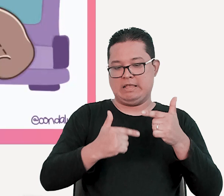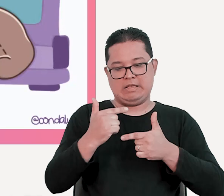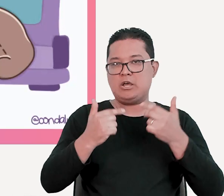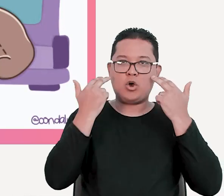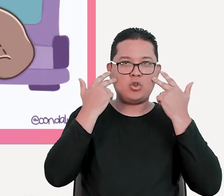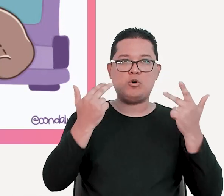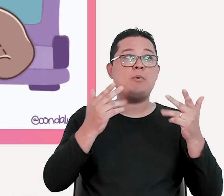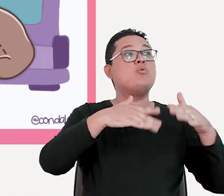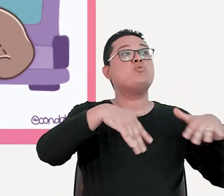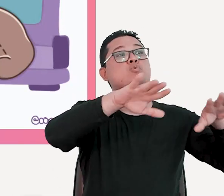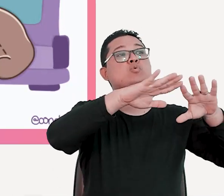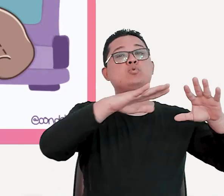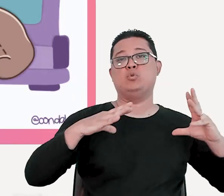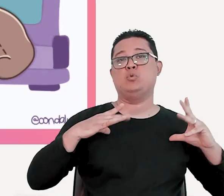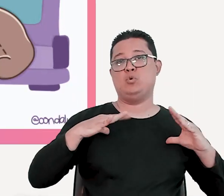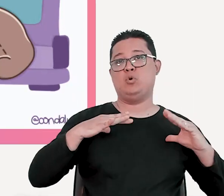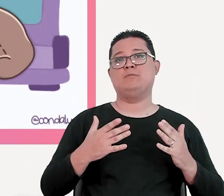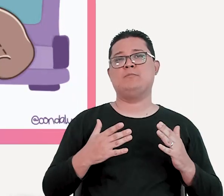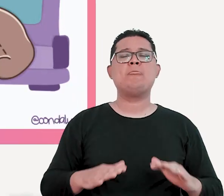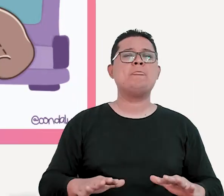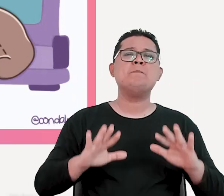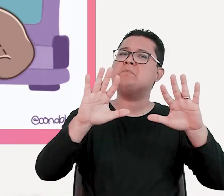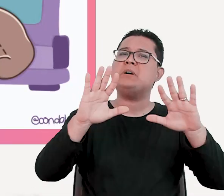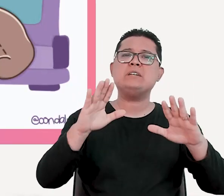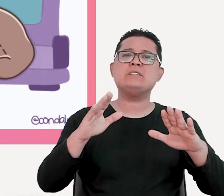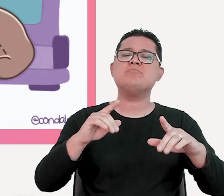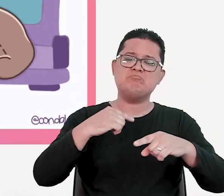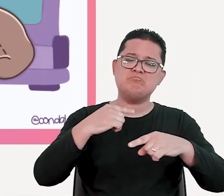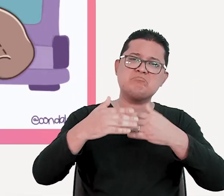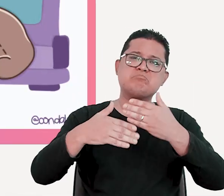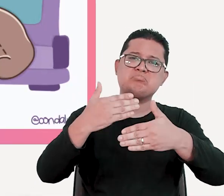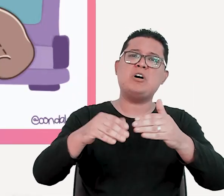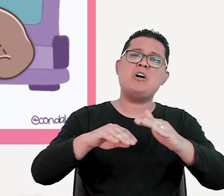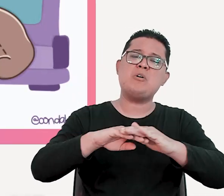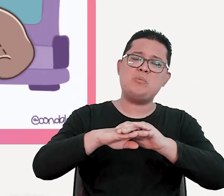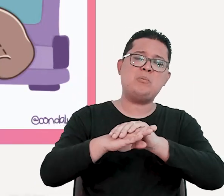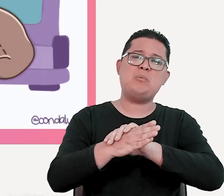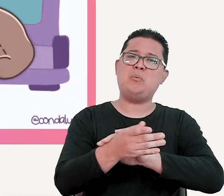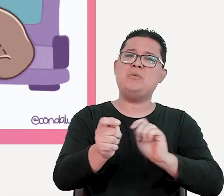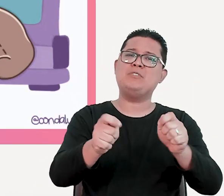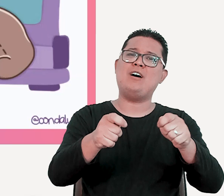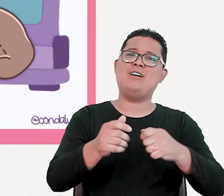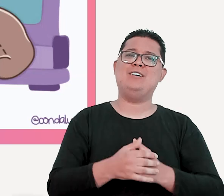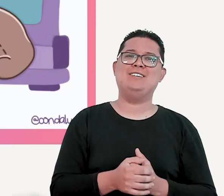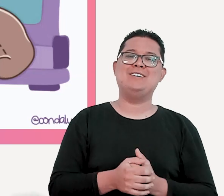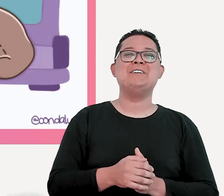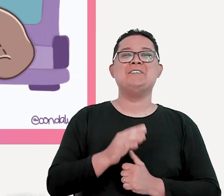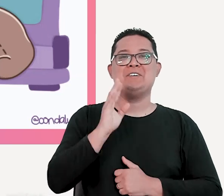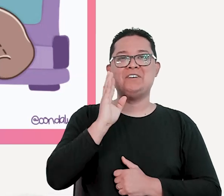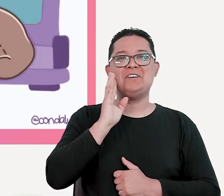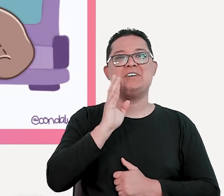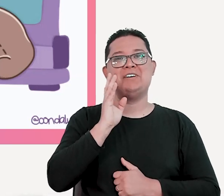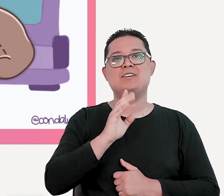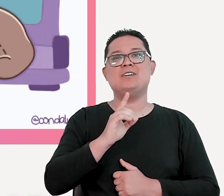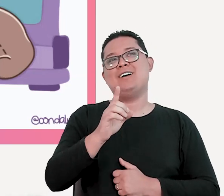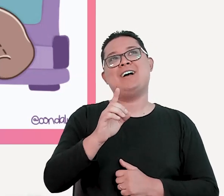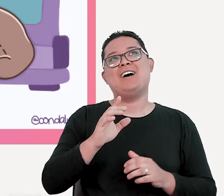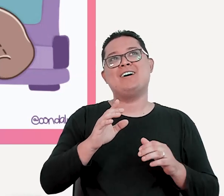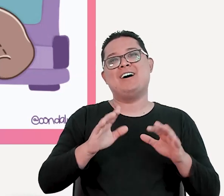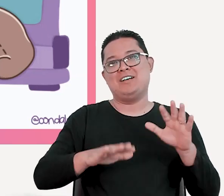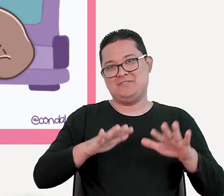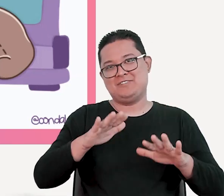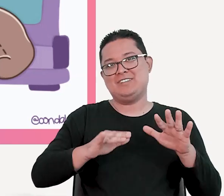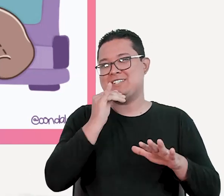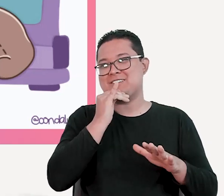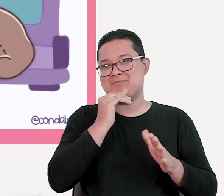e depois do primeiro ano você acostuma. E aí é muito engraçado, porque chega no começo do ano, como as pessoas escolhem, né,